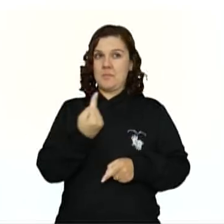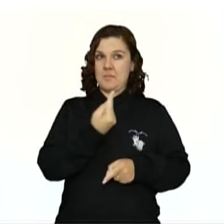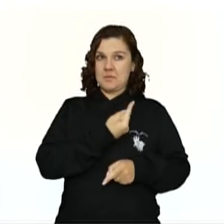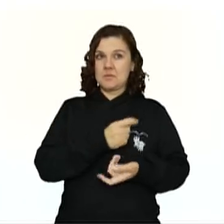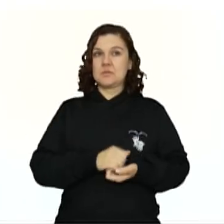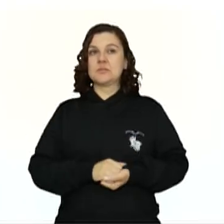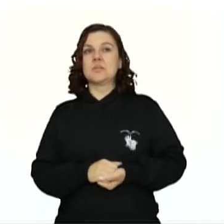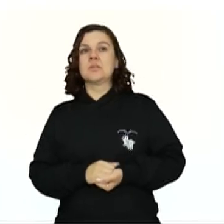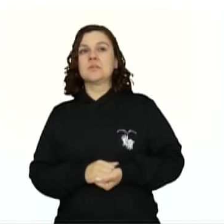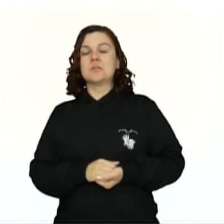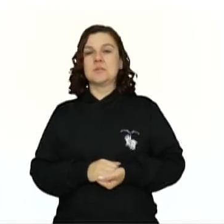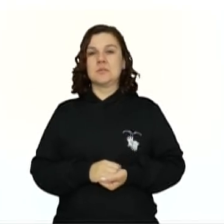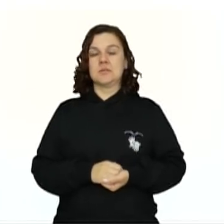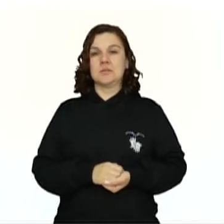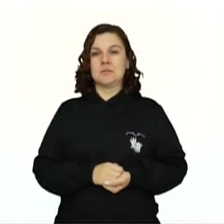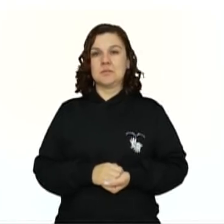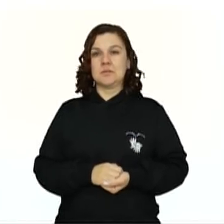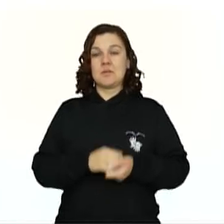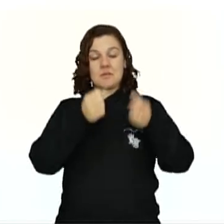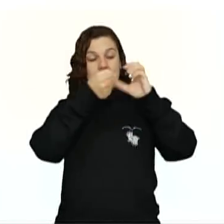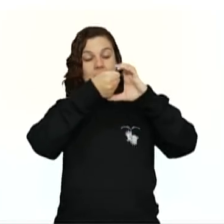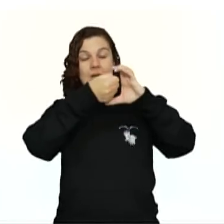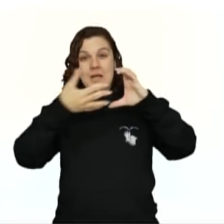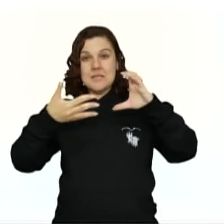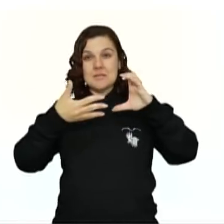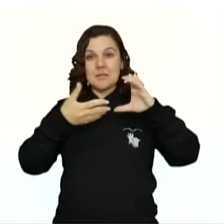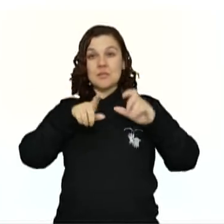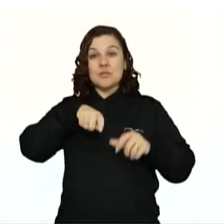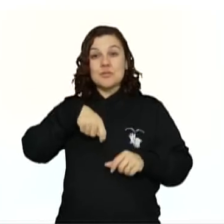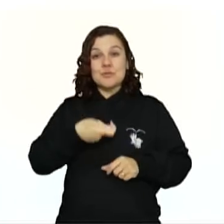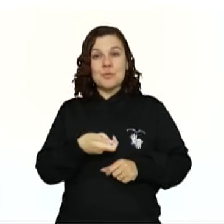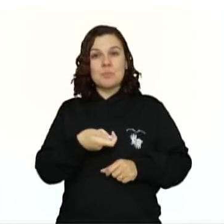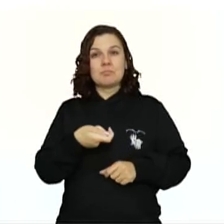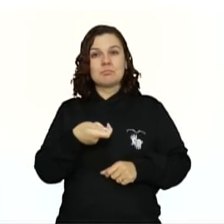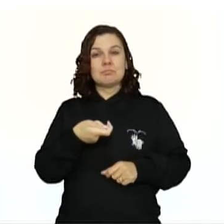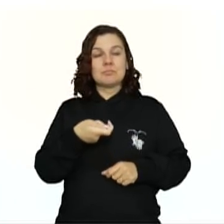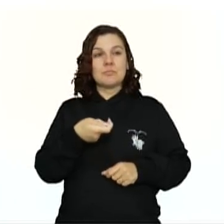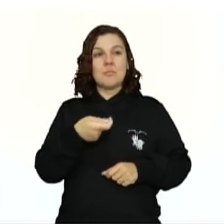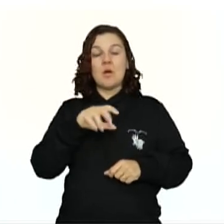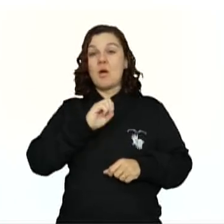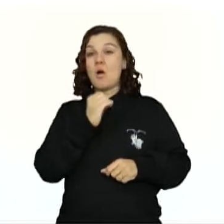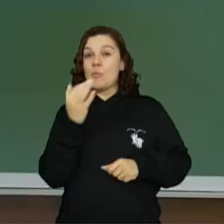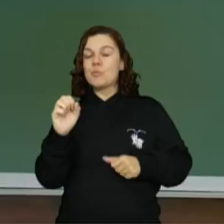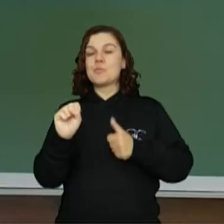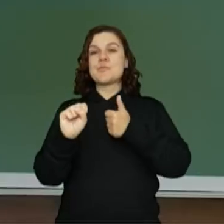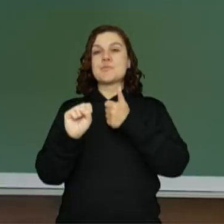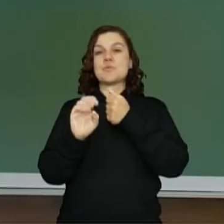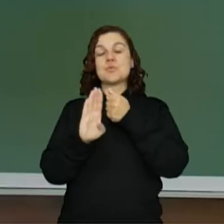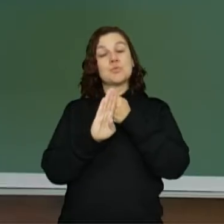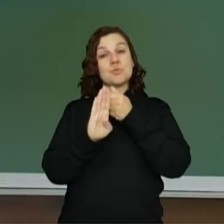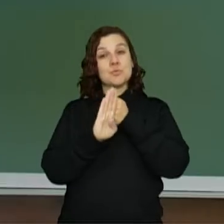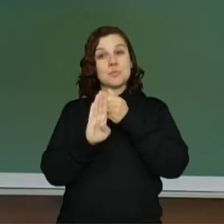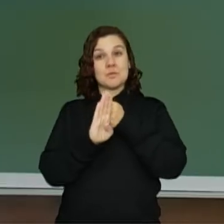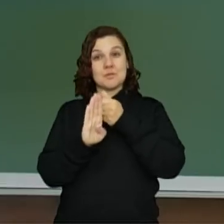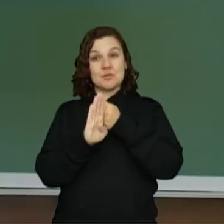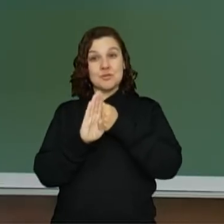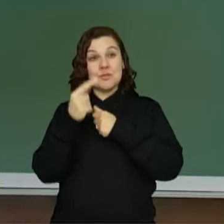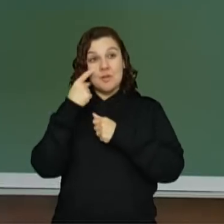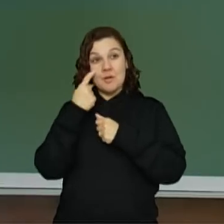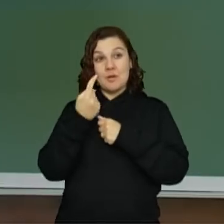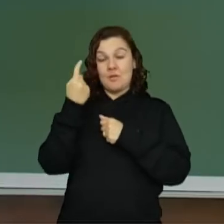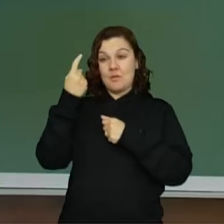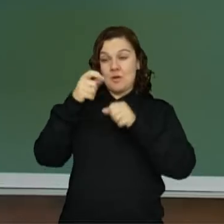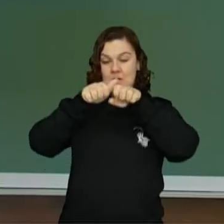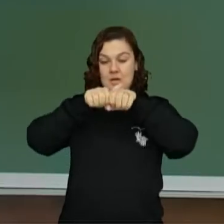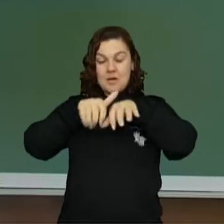comparação sobre as características que ela traz alguns substantivos aqui. Ela chama dessa